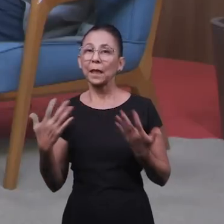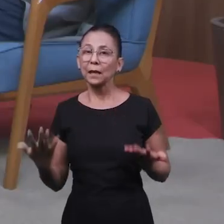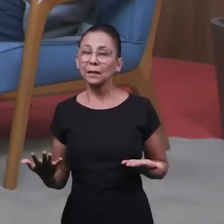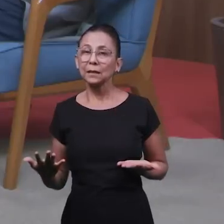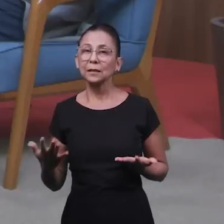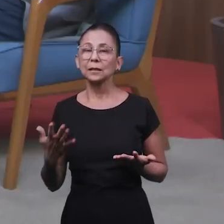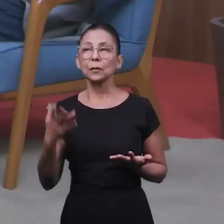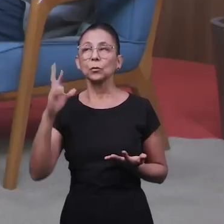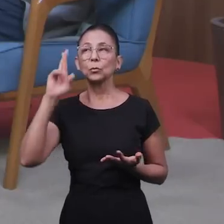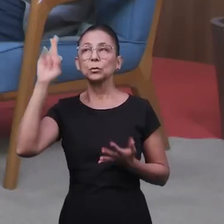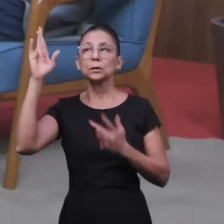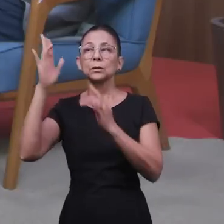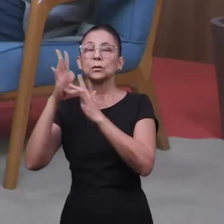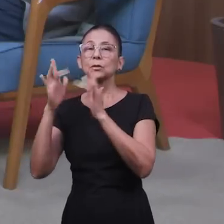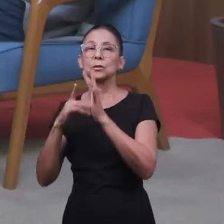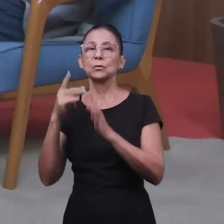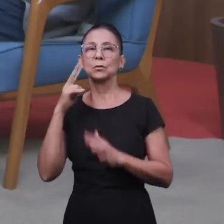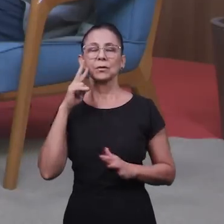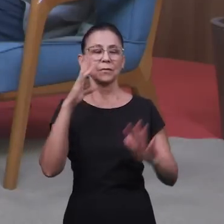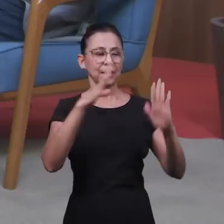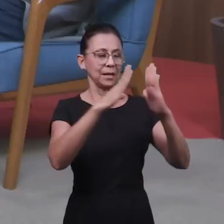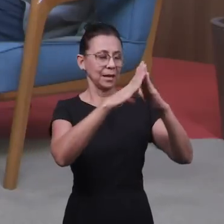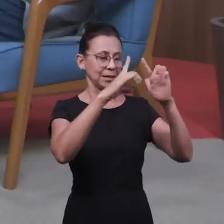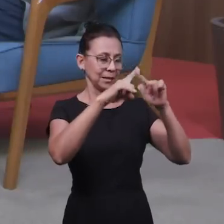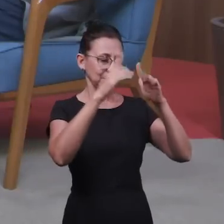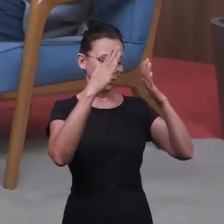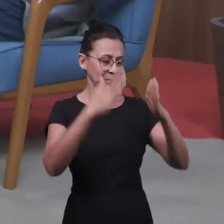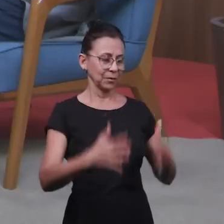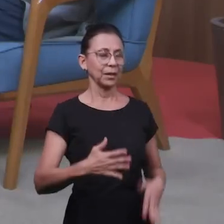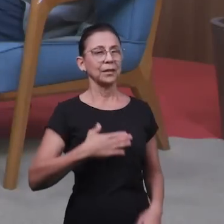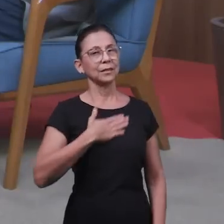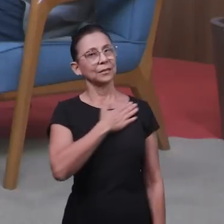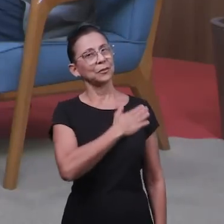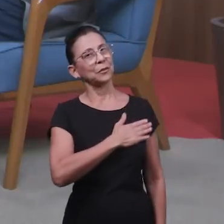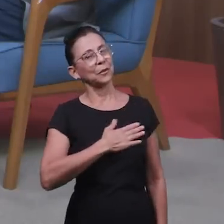diz o texto, é aprazível. Ele se apraz, ele